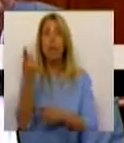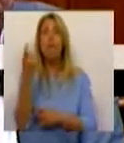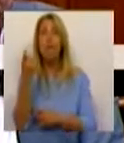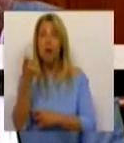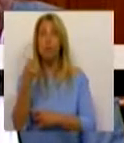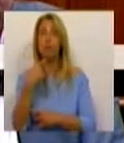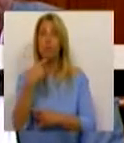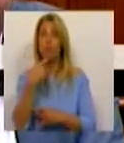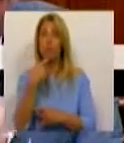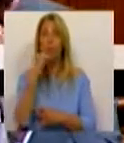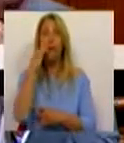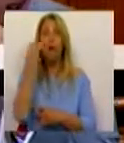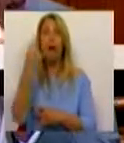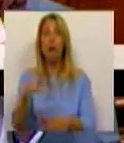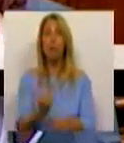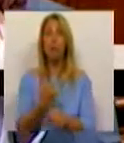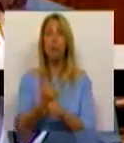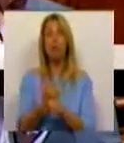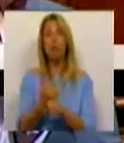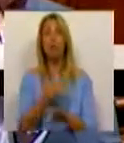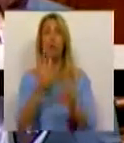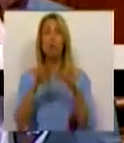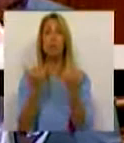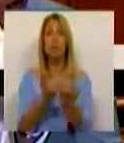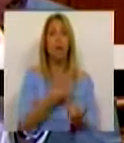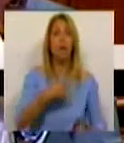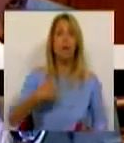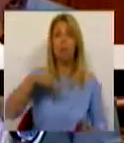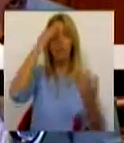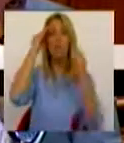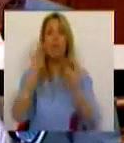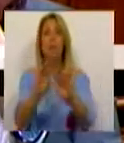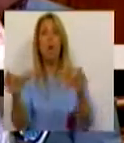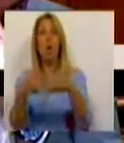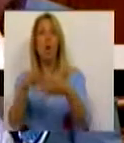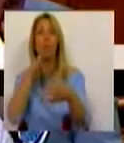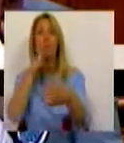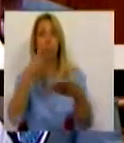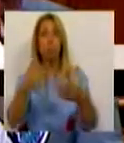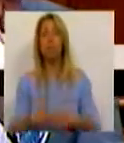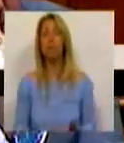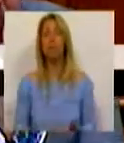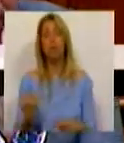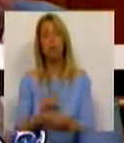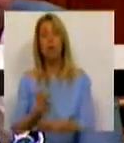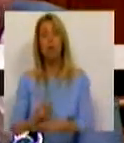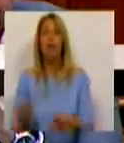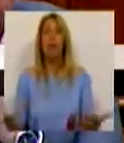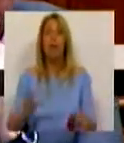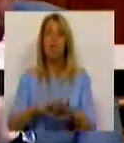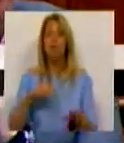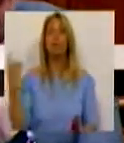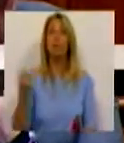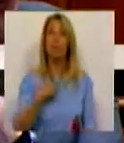muitos serviços sociais. É na saúde, é na educação, é nas forças de segurança. E é por isso que temos estado a fazer um